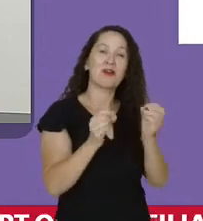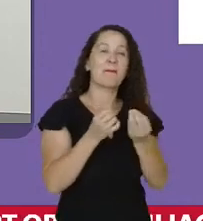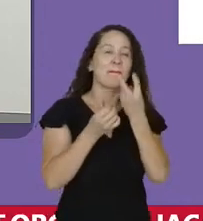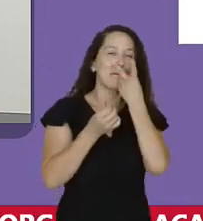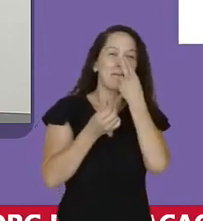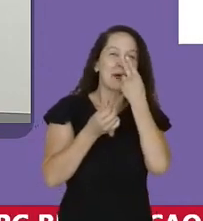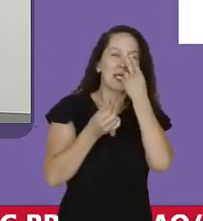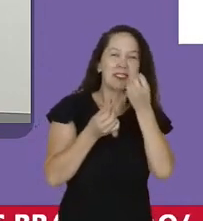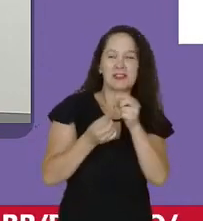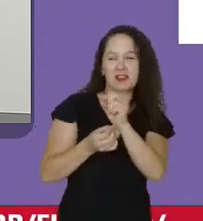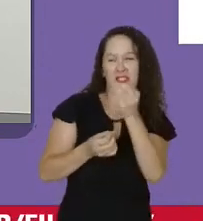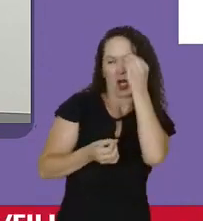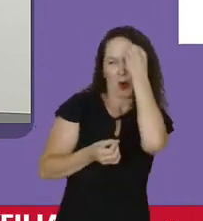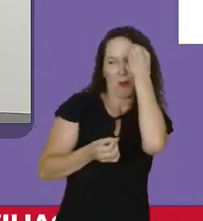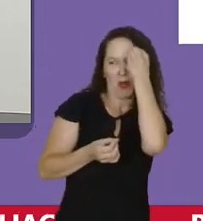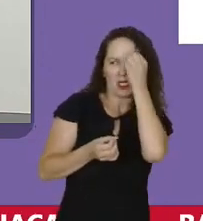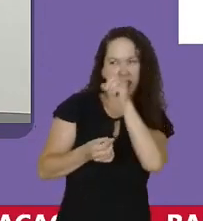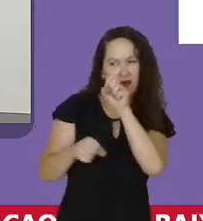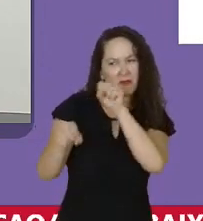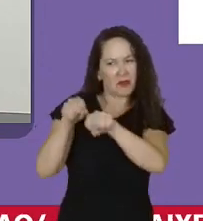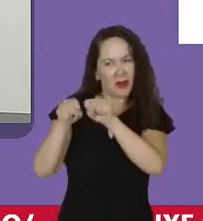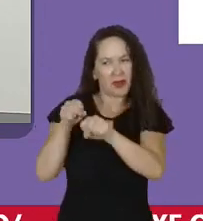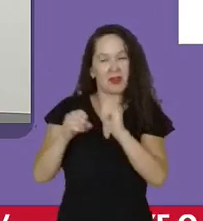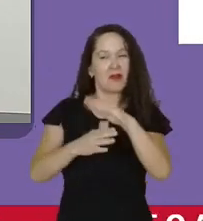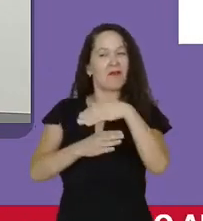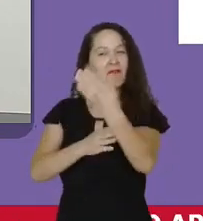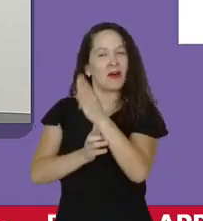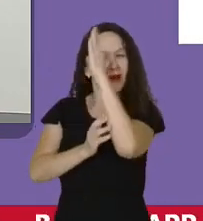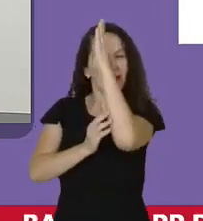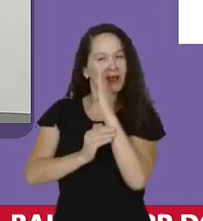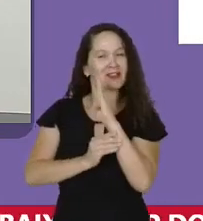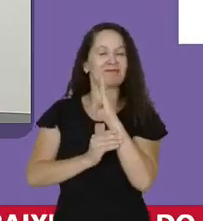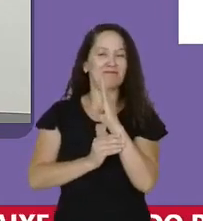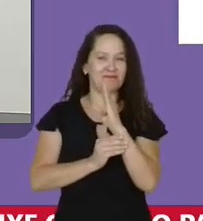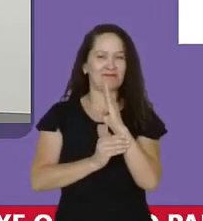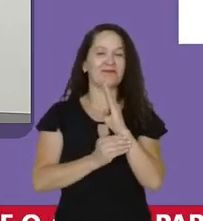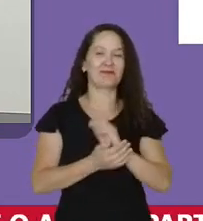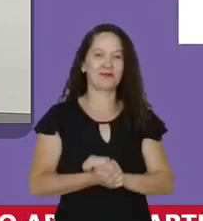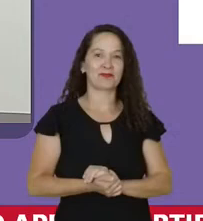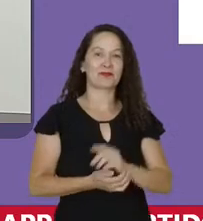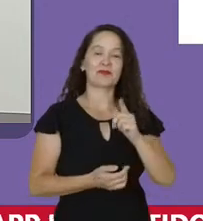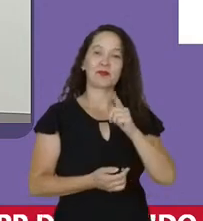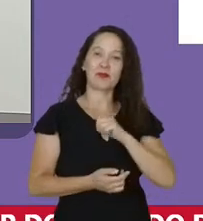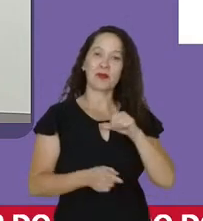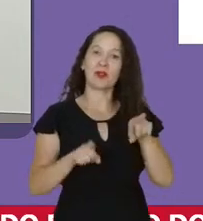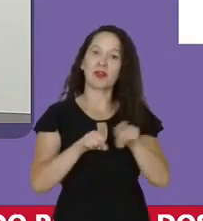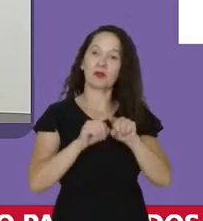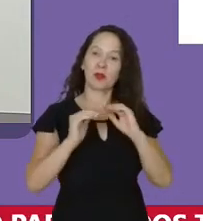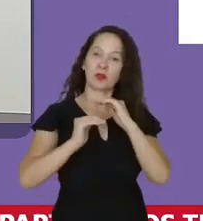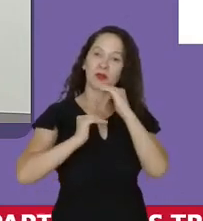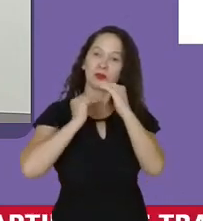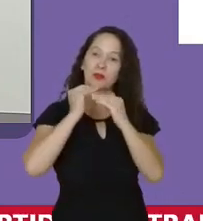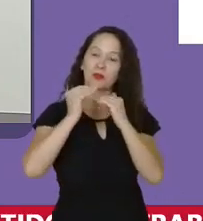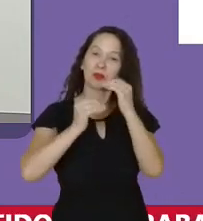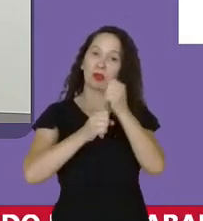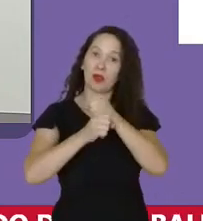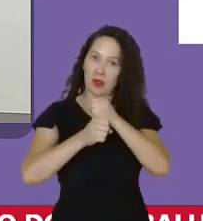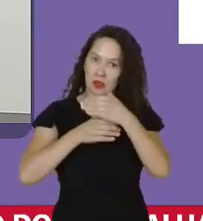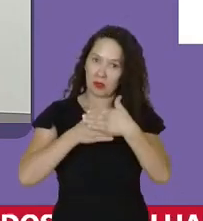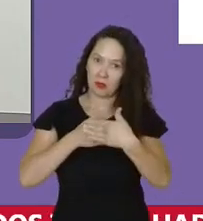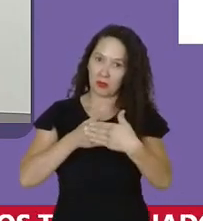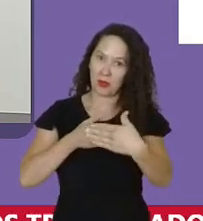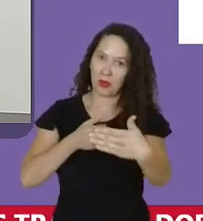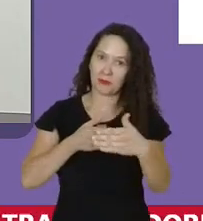de penalização, né, por estar fora desse padrão. Tivemos muitos avanços nos últimos